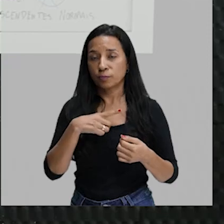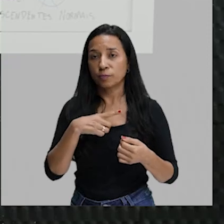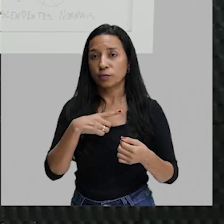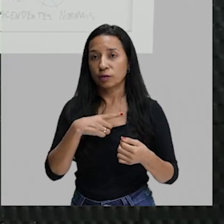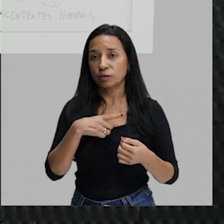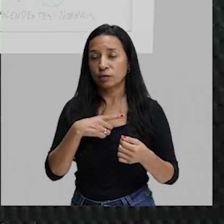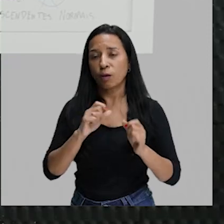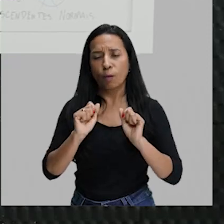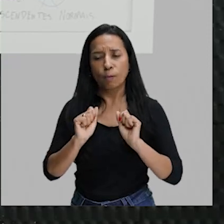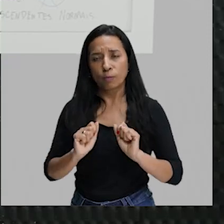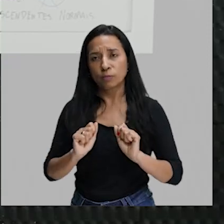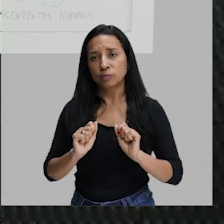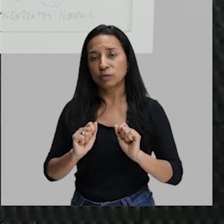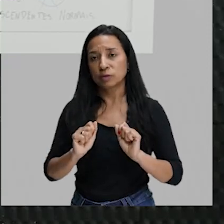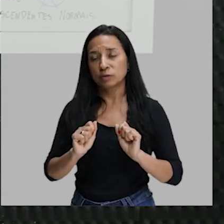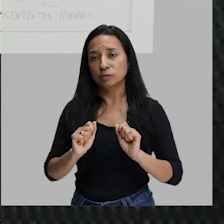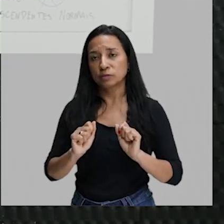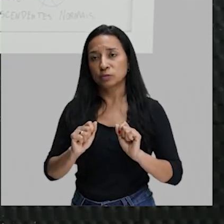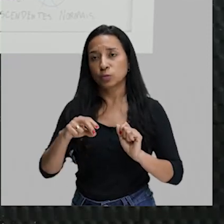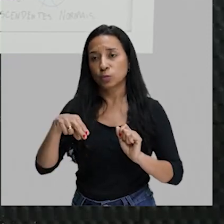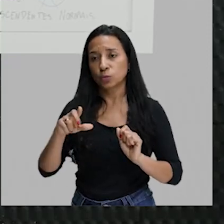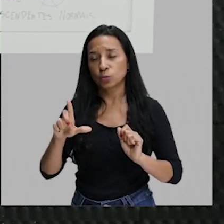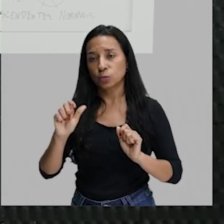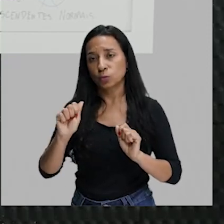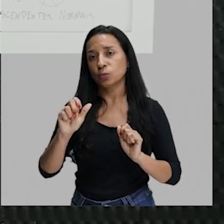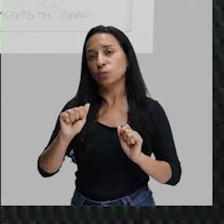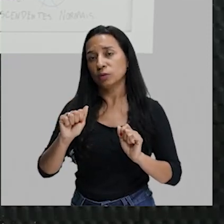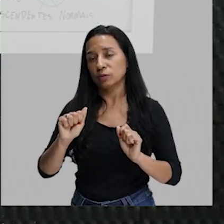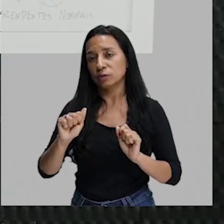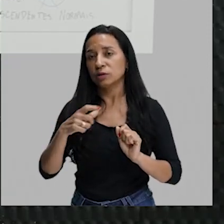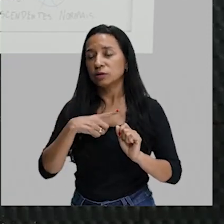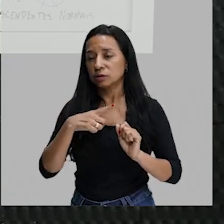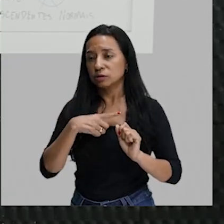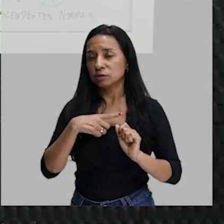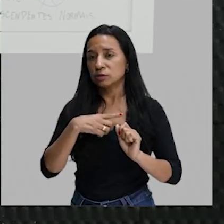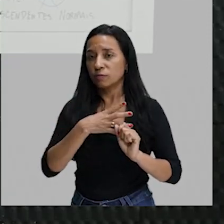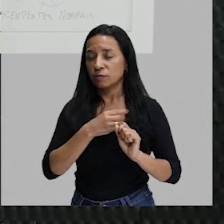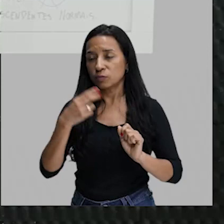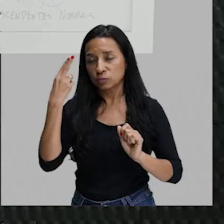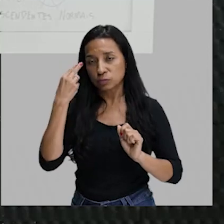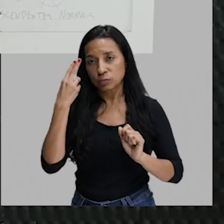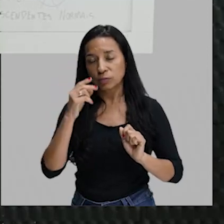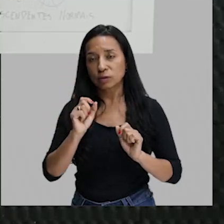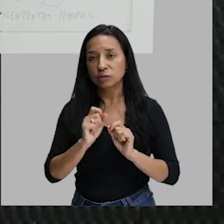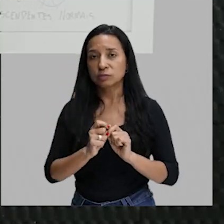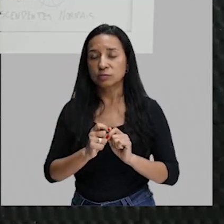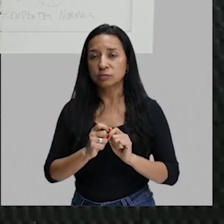uma probabilidade nula de ter descendentes normais? Olha aqui.